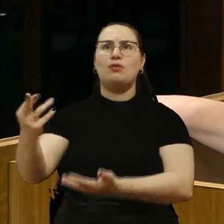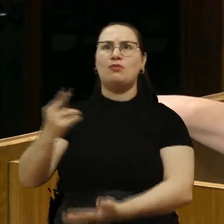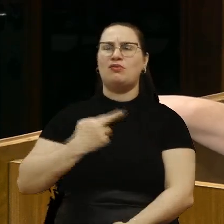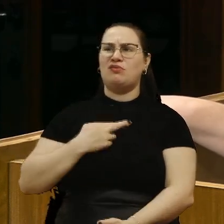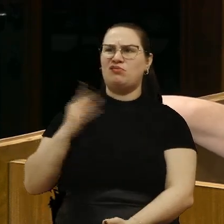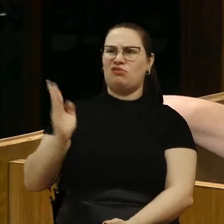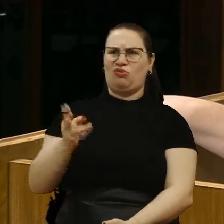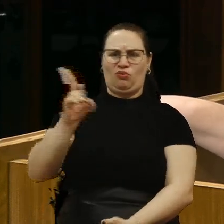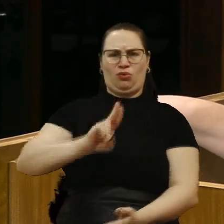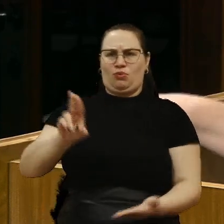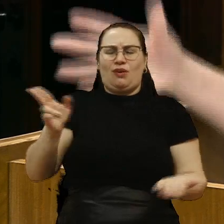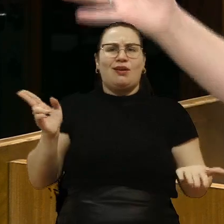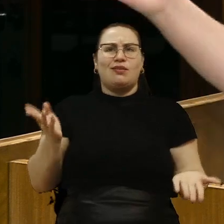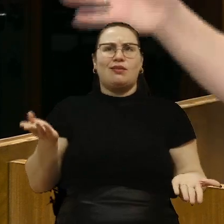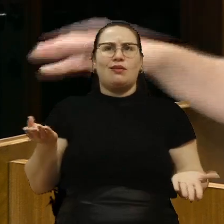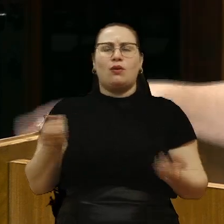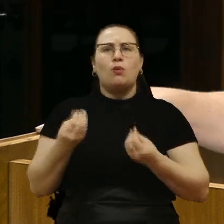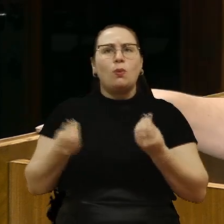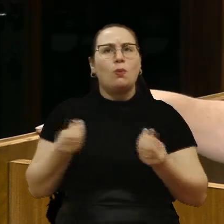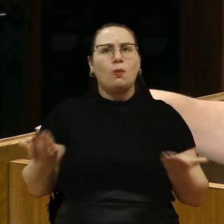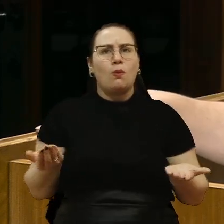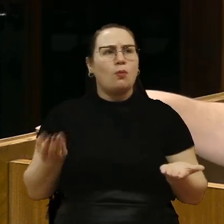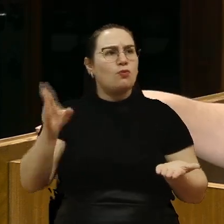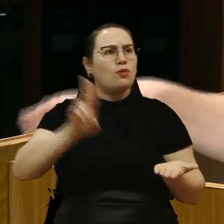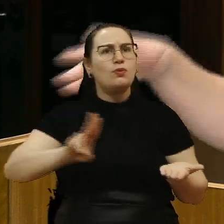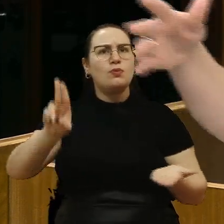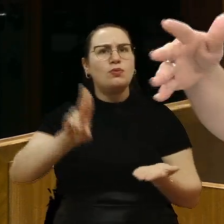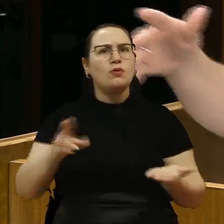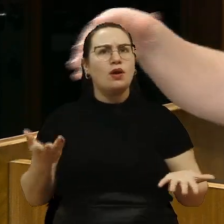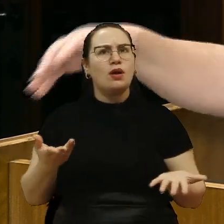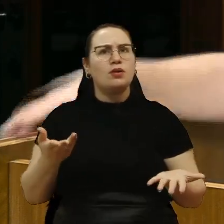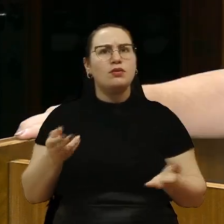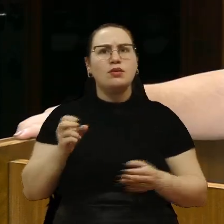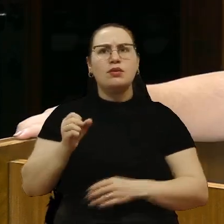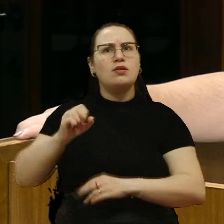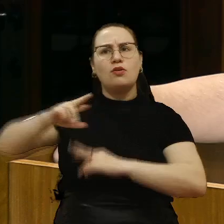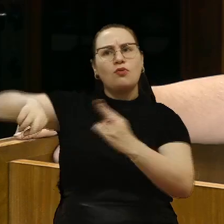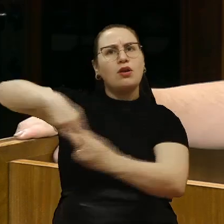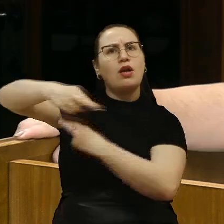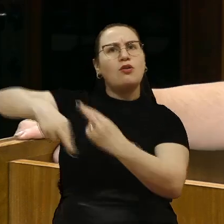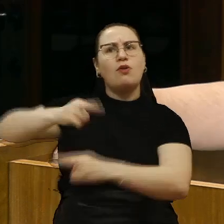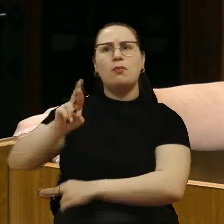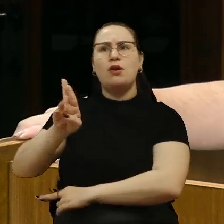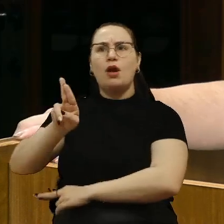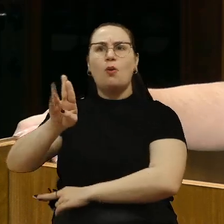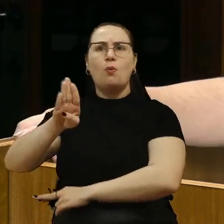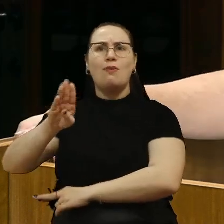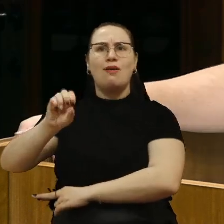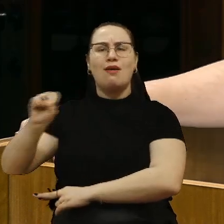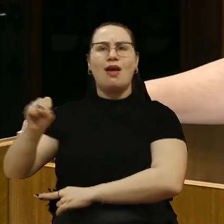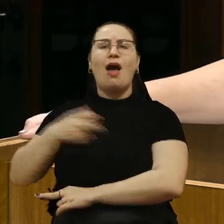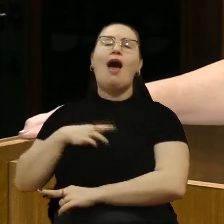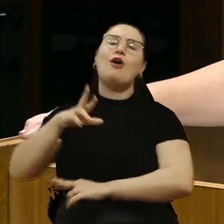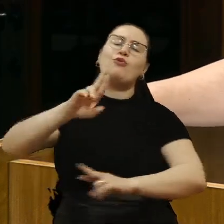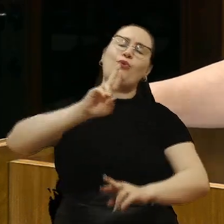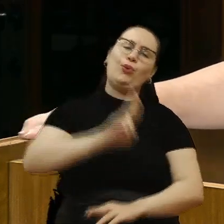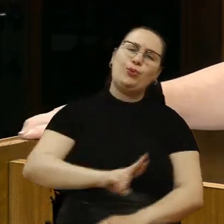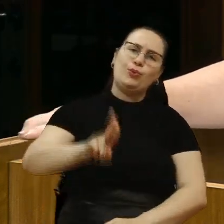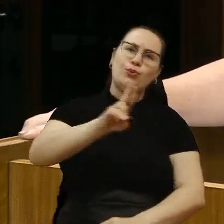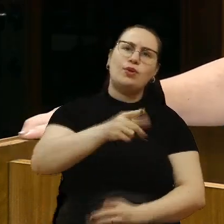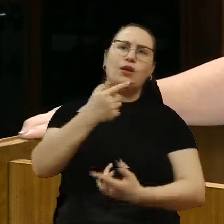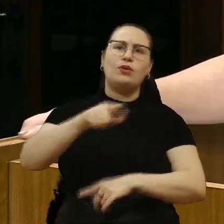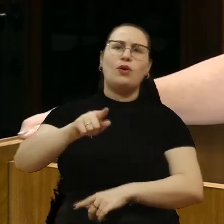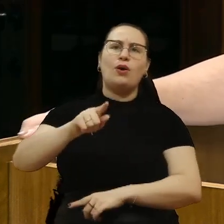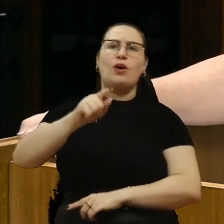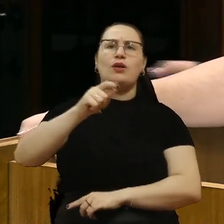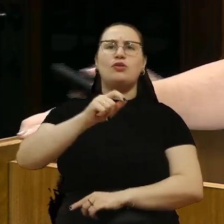foi utilizada. Como já foi utilizada? Se não foi feita a reforma? Não, mas é que foi utilizado na época do Geraldo,